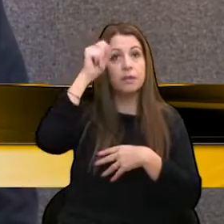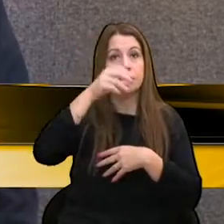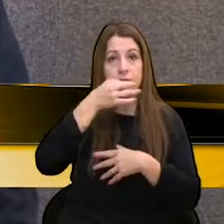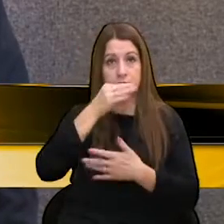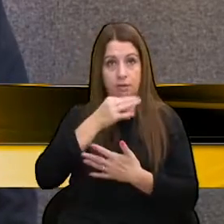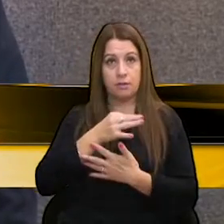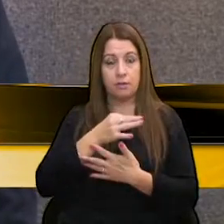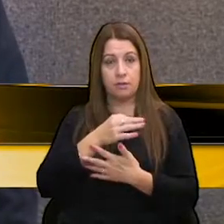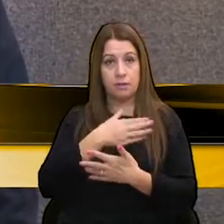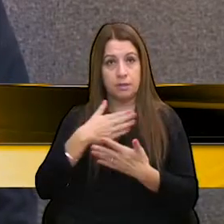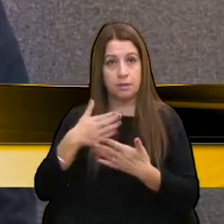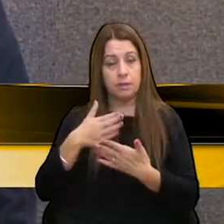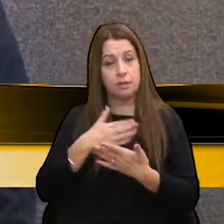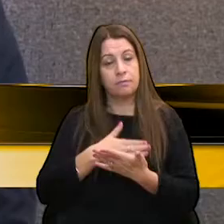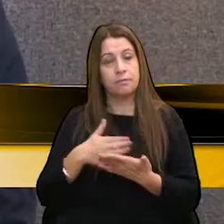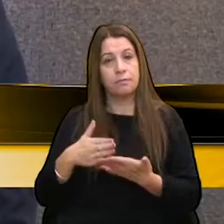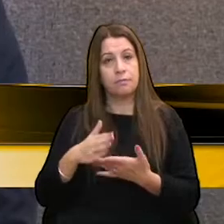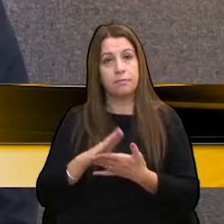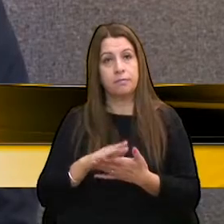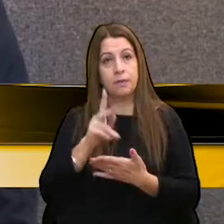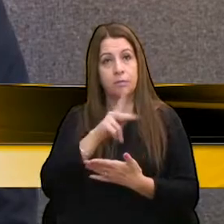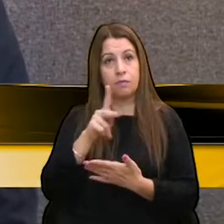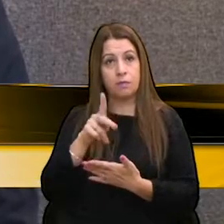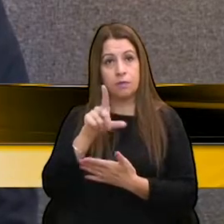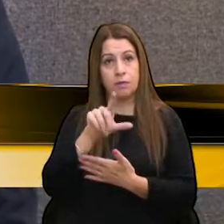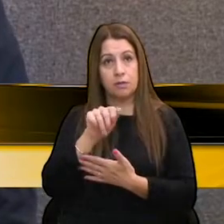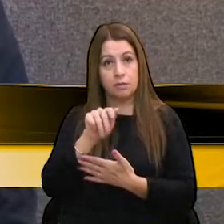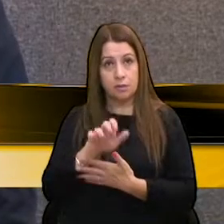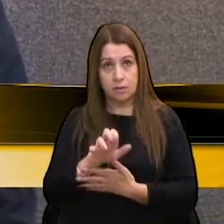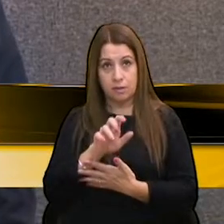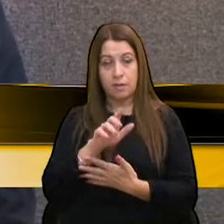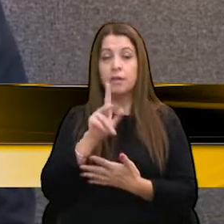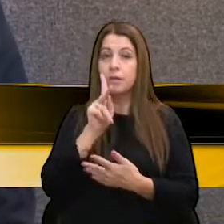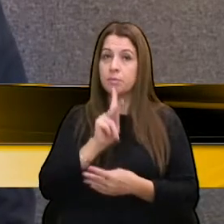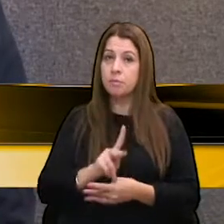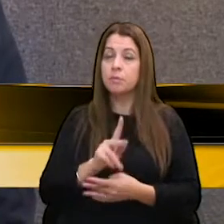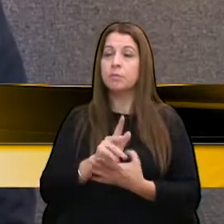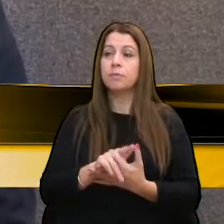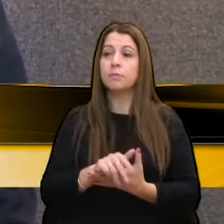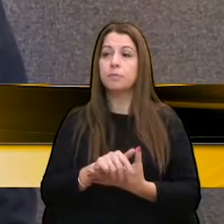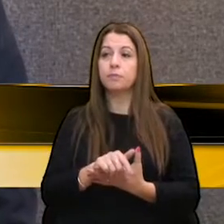do Sul desde o seu início. A professora Liane Beatriz é uma pessoa